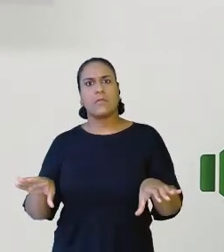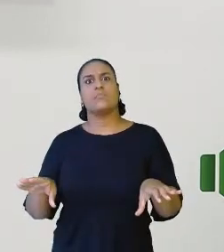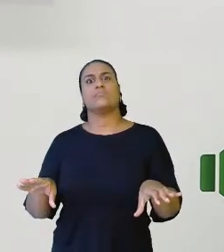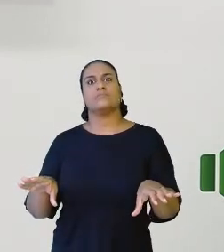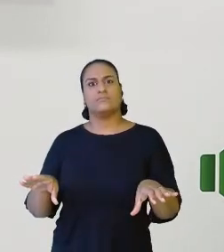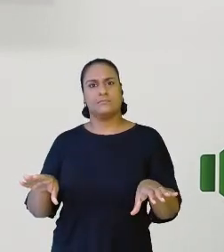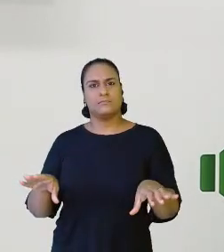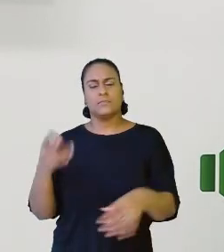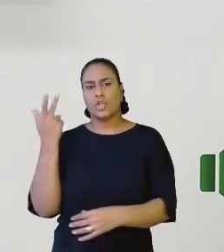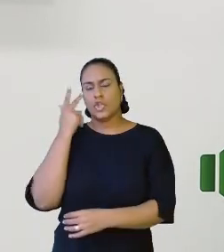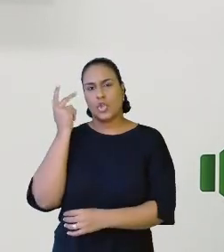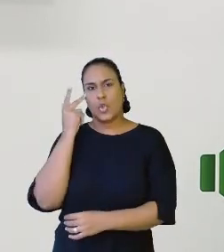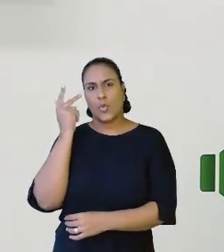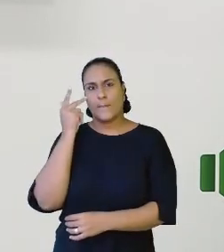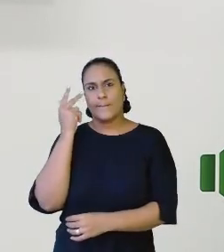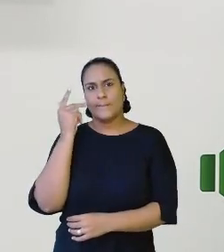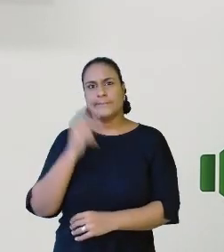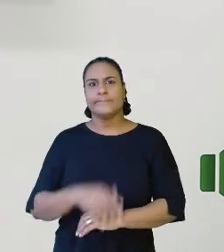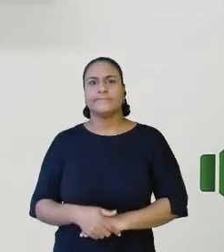considerado o normal.